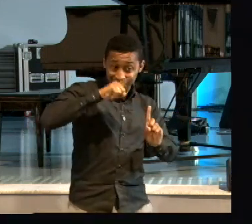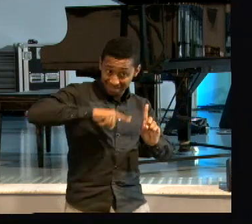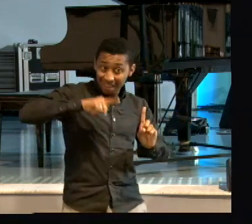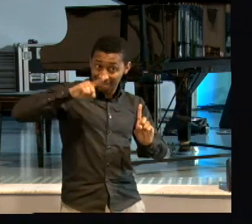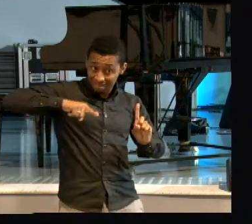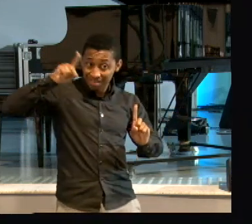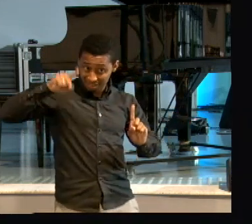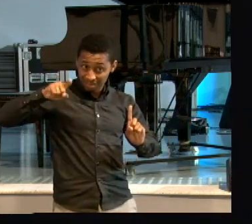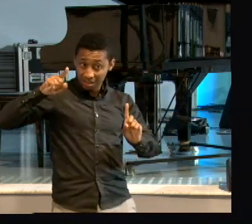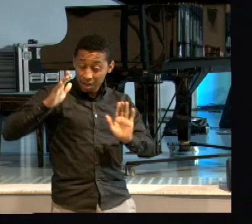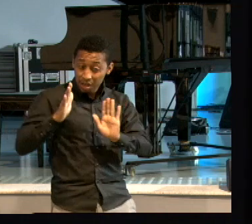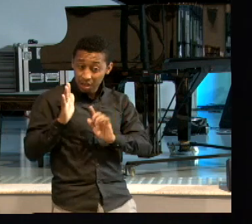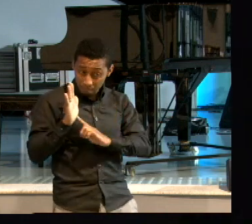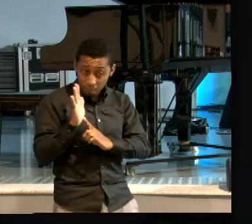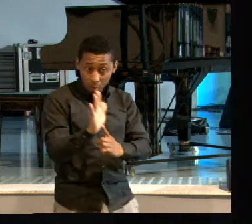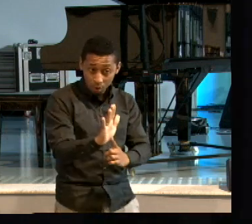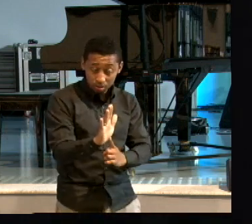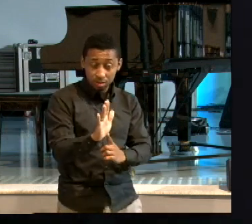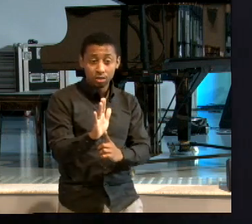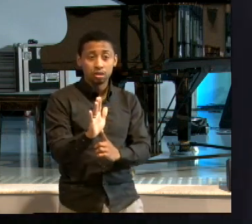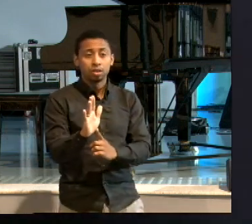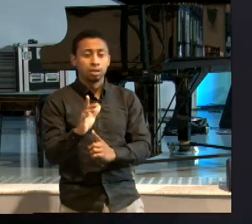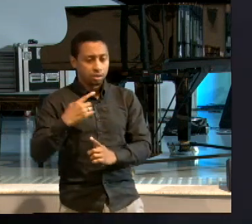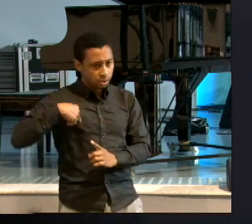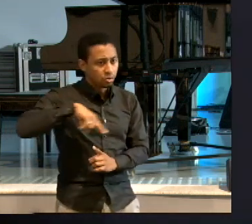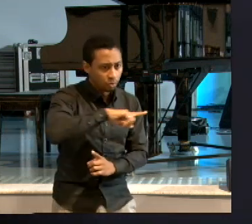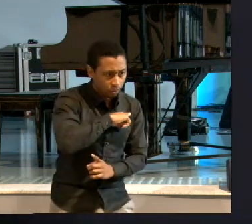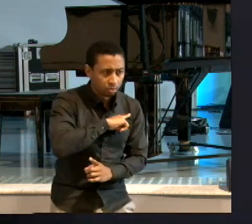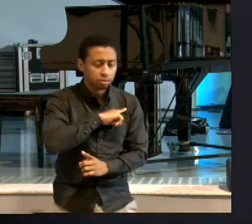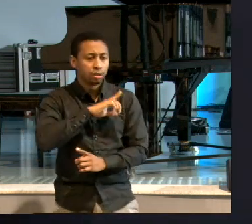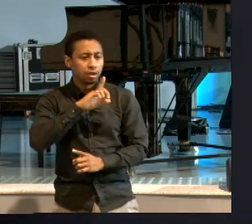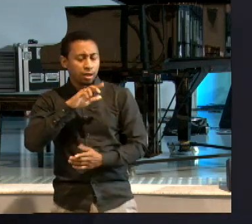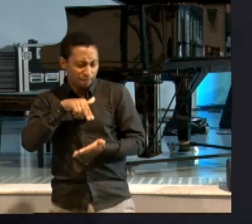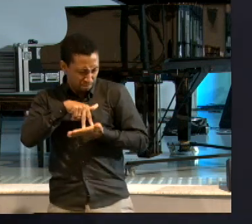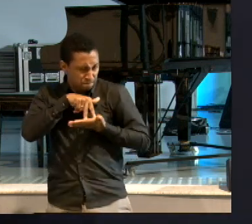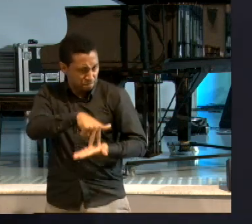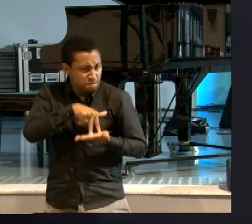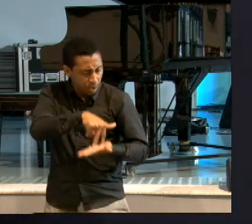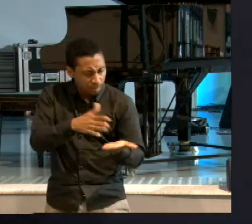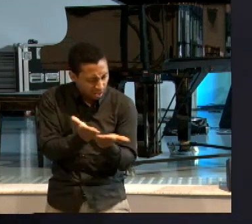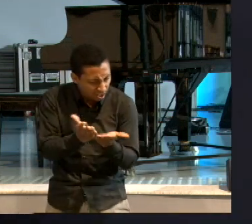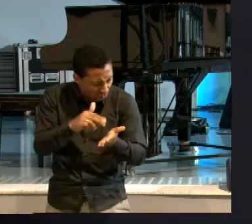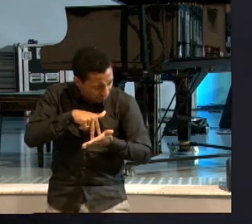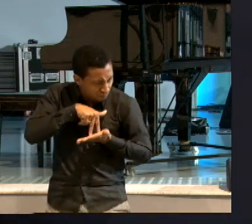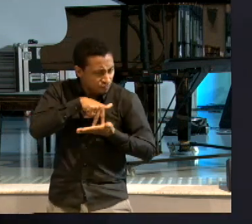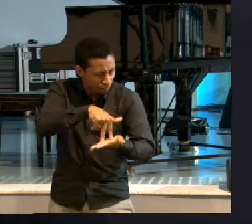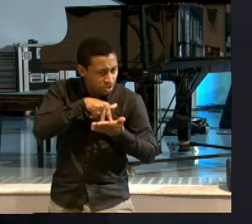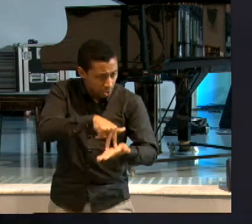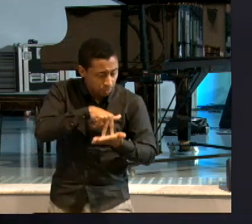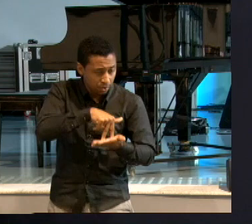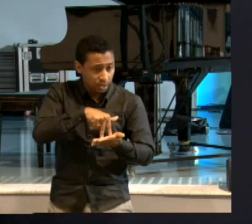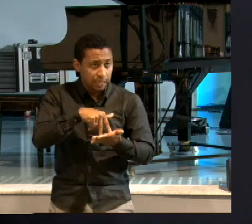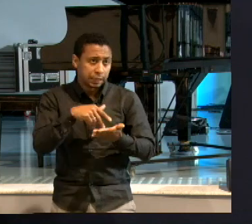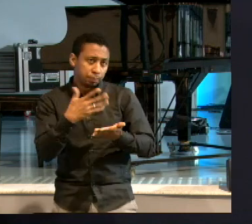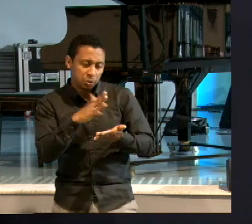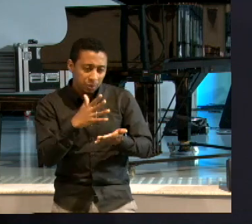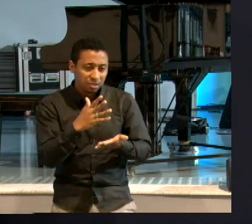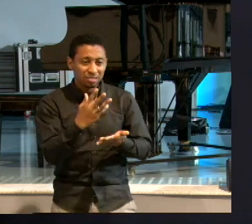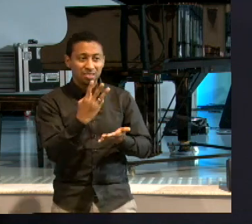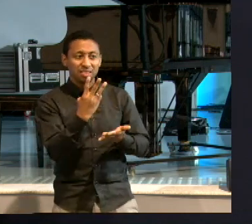éramos mais ou menos 30 milhões. Nós temos em média para cada um crente firme dentro da igreja. Nós temos um desviado do lado de